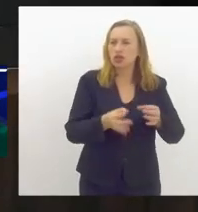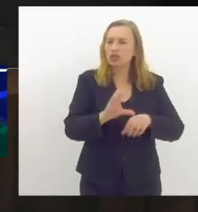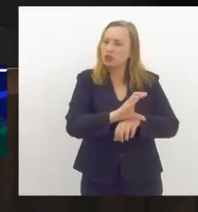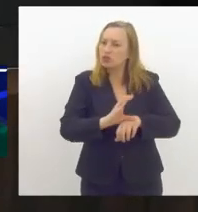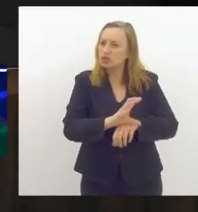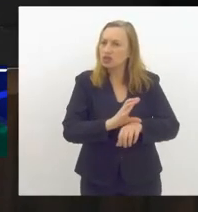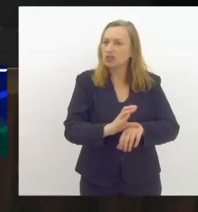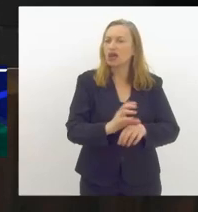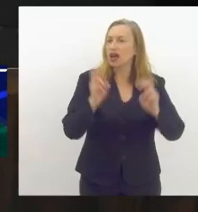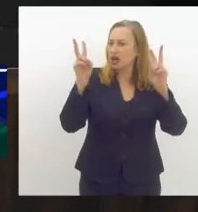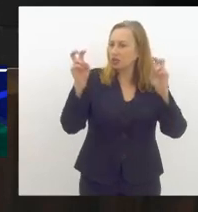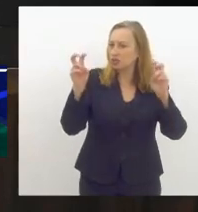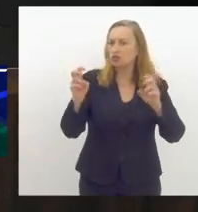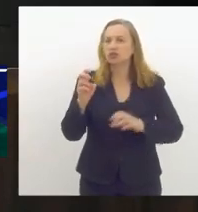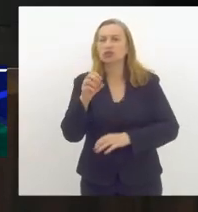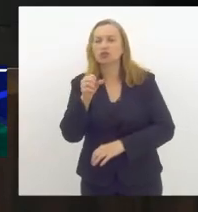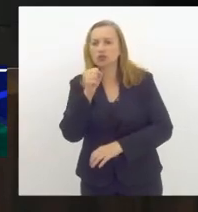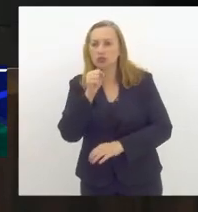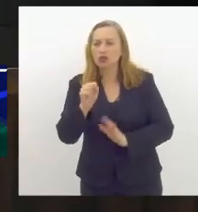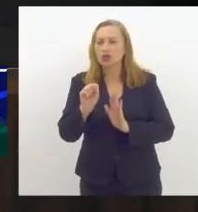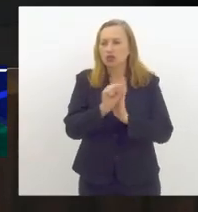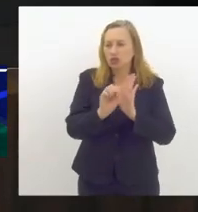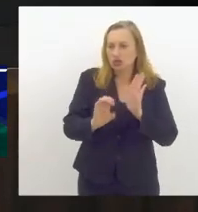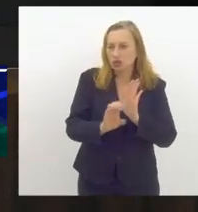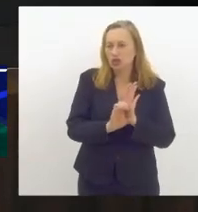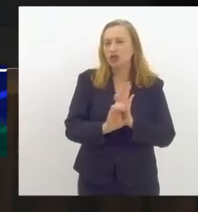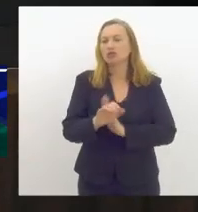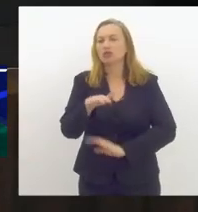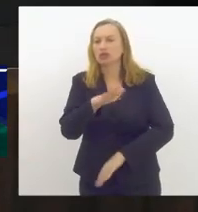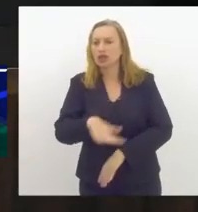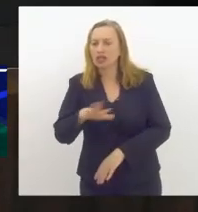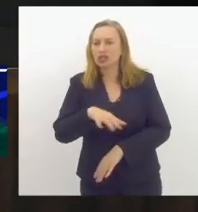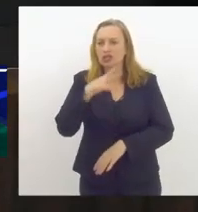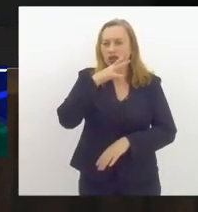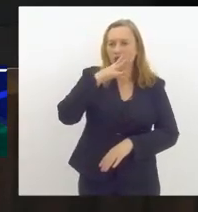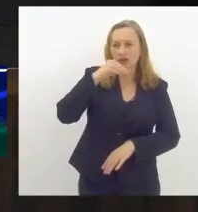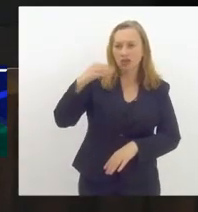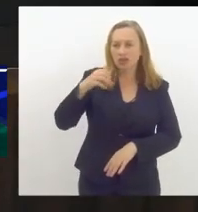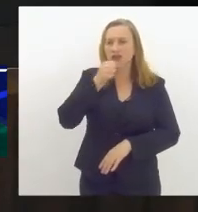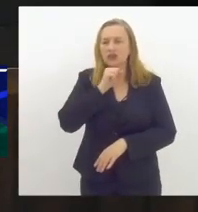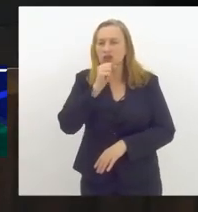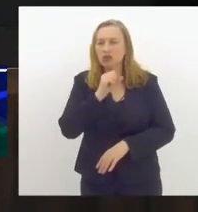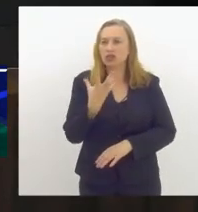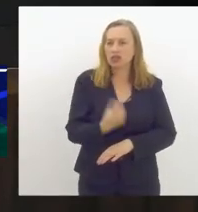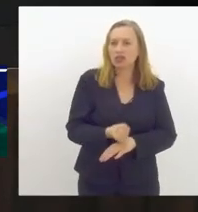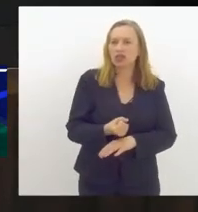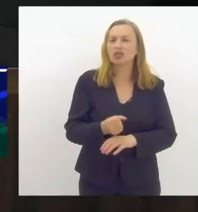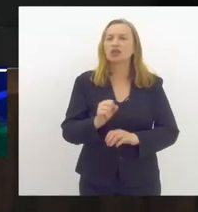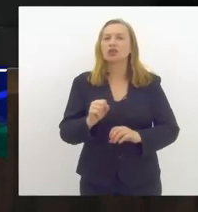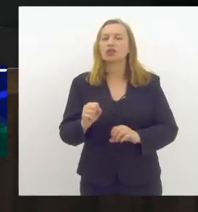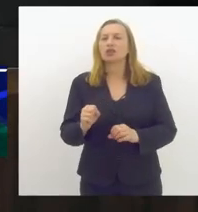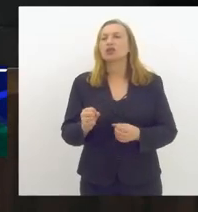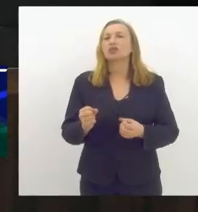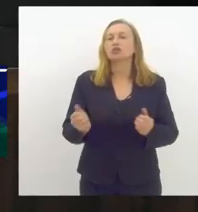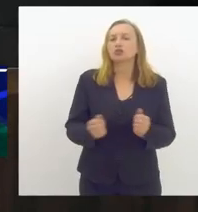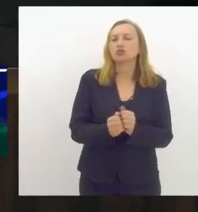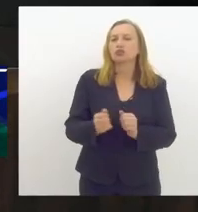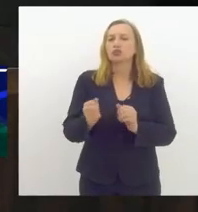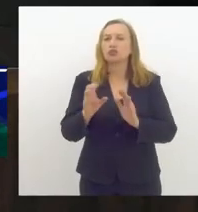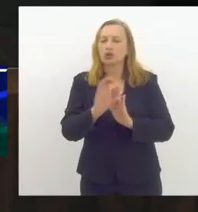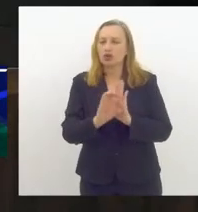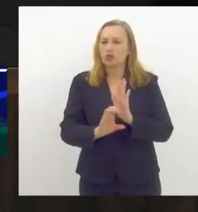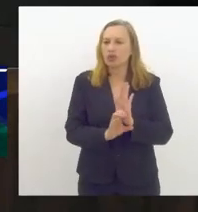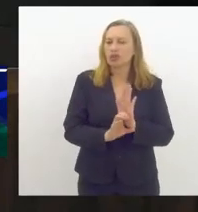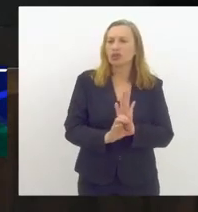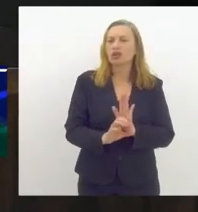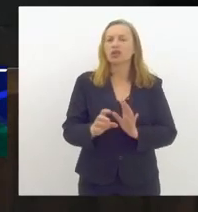pela condicionalidade de assuntos da criança do Adolescente do Idoso favoráveis servidores públicos favorável orçamento favorável com emenda